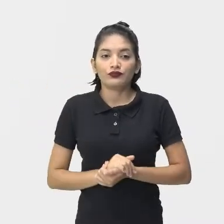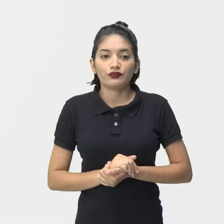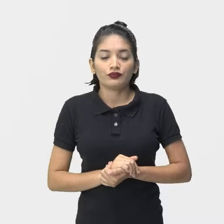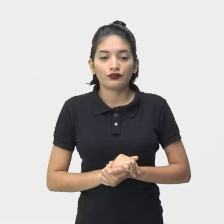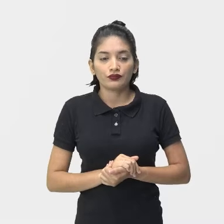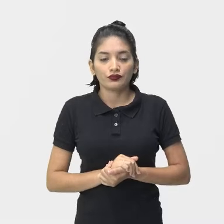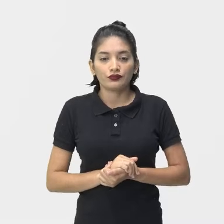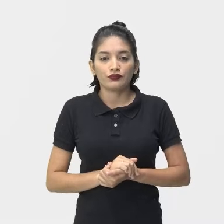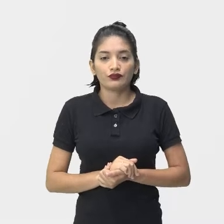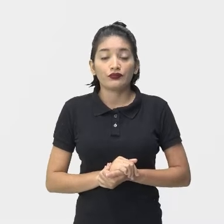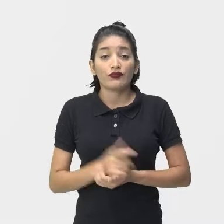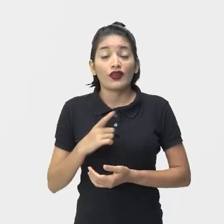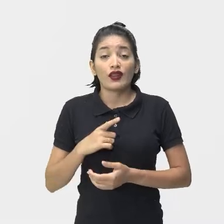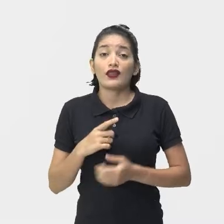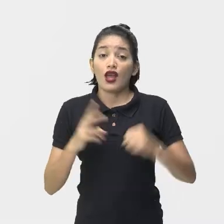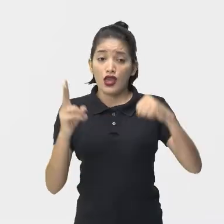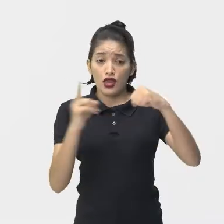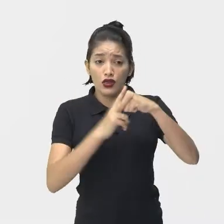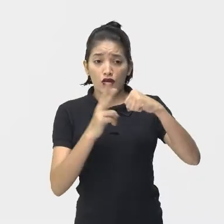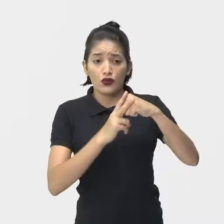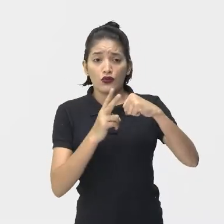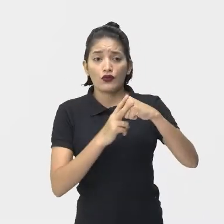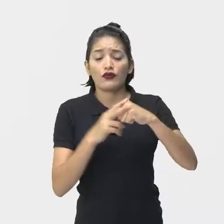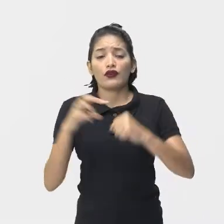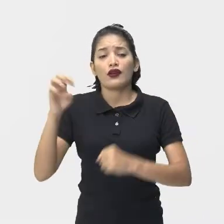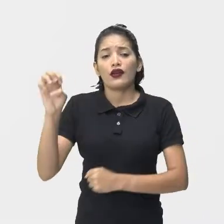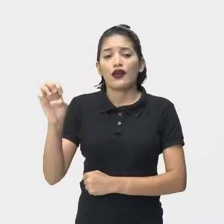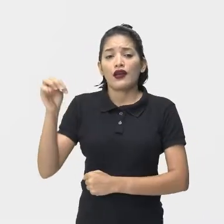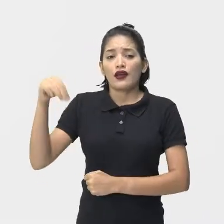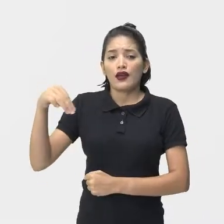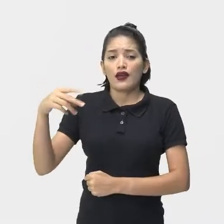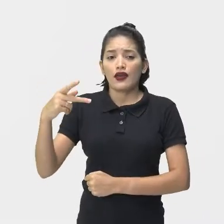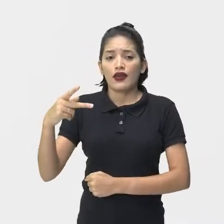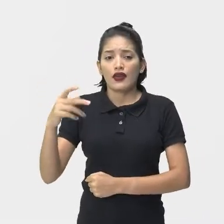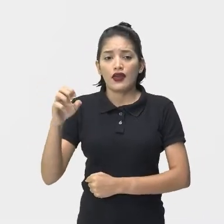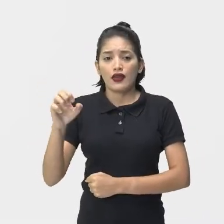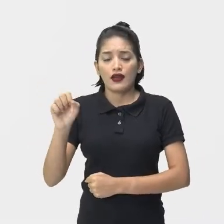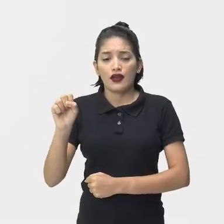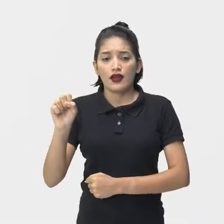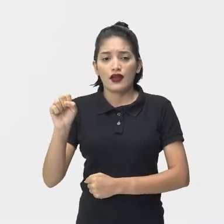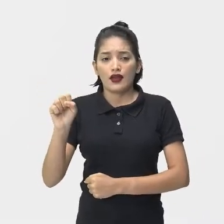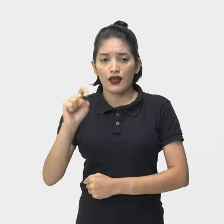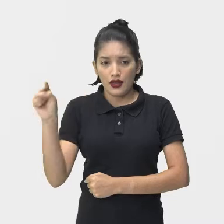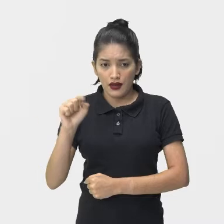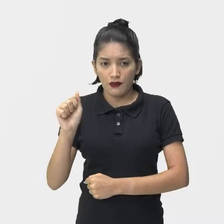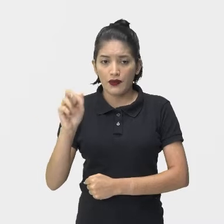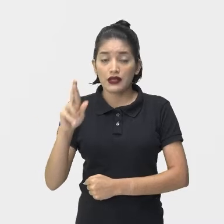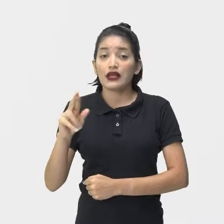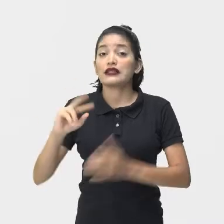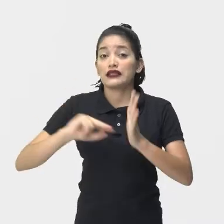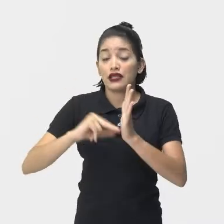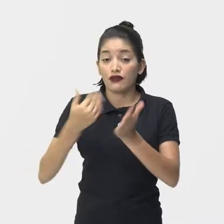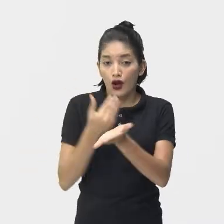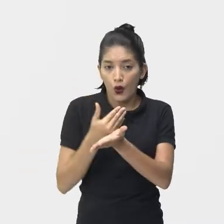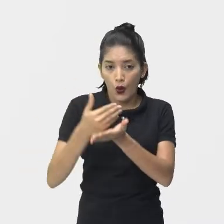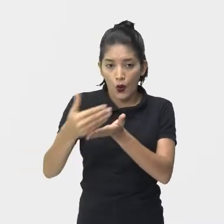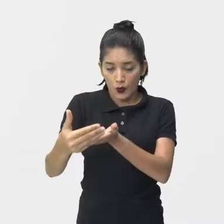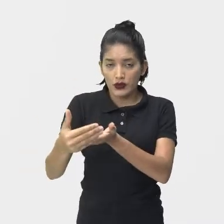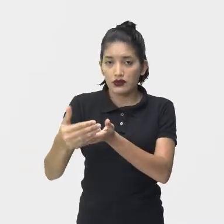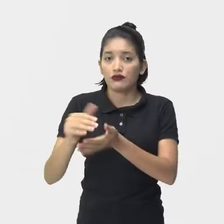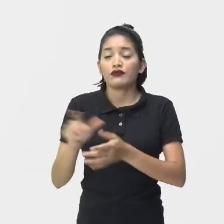manhã, eu tenho o verbo empezar. O verbo empezar significa começar. E o sujeito aqui